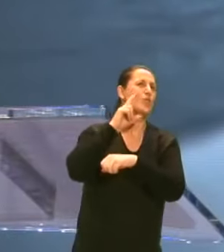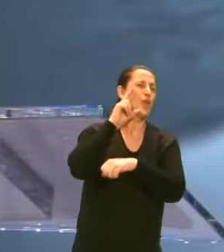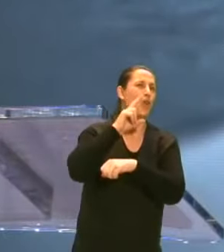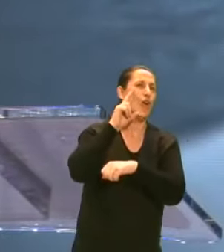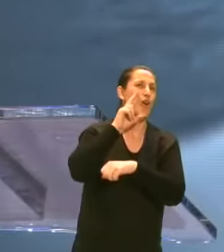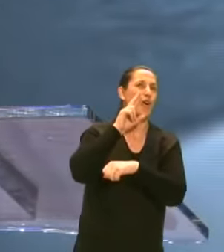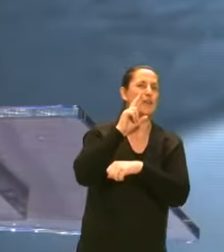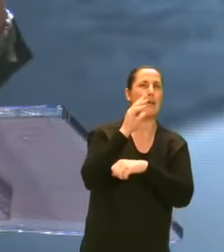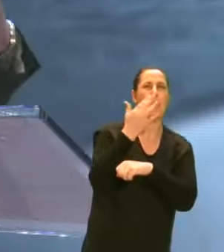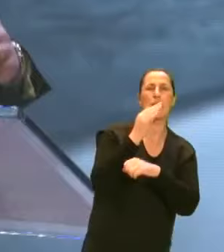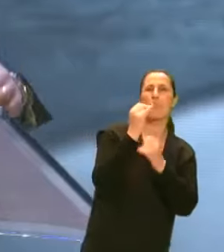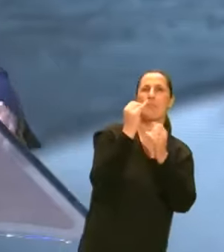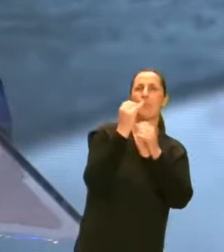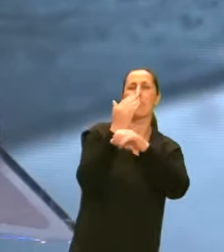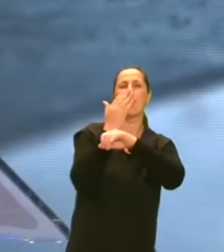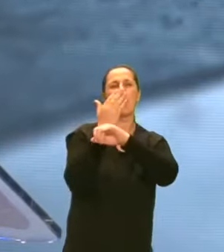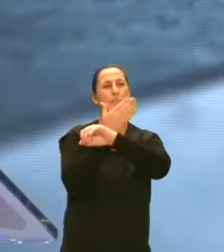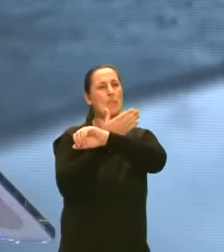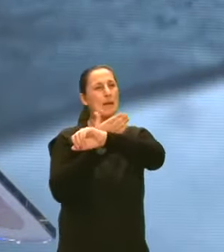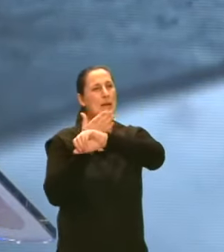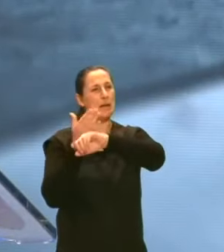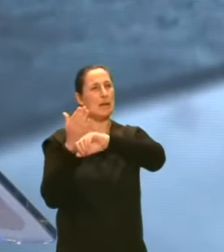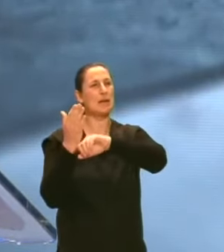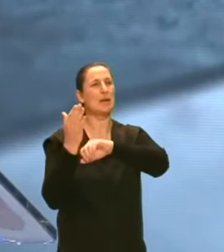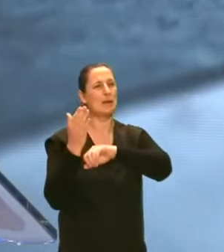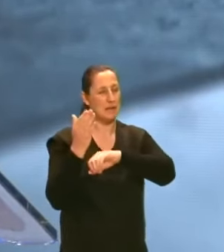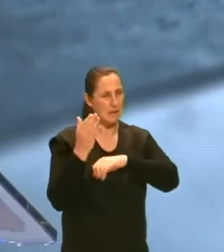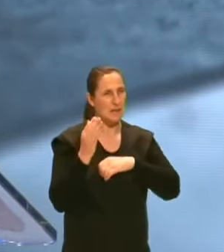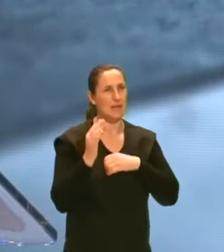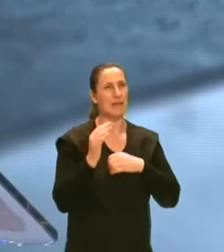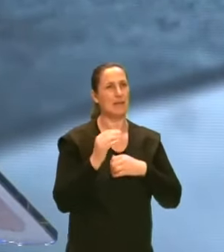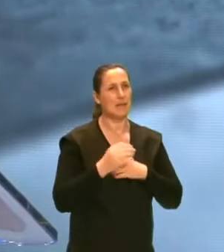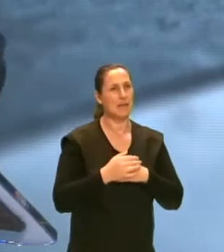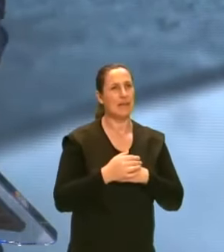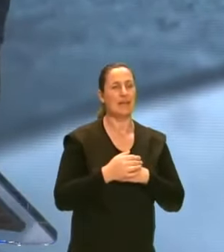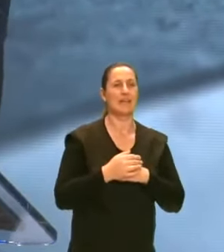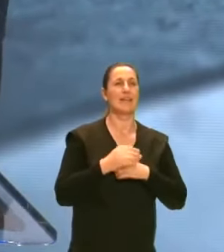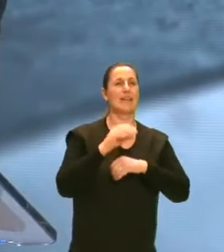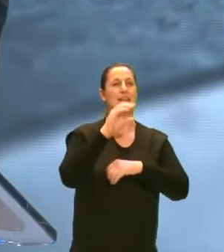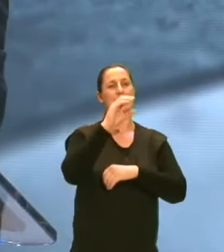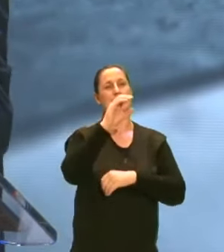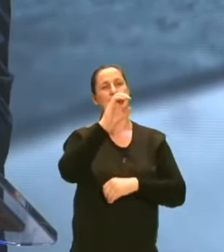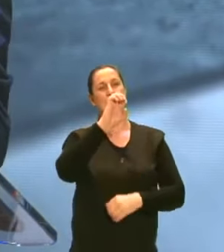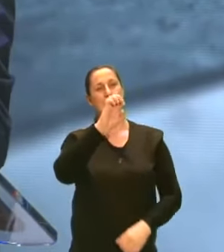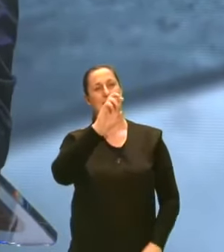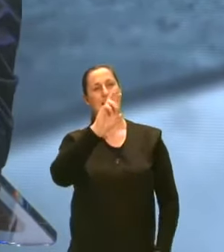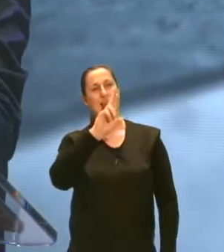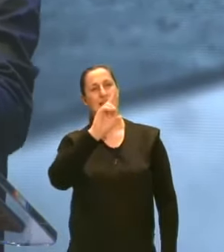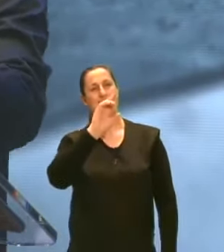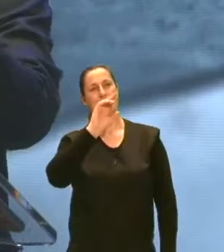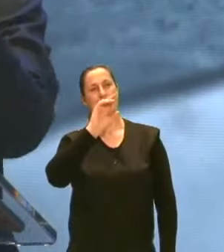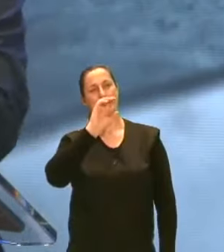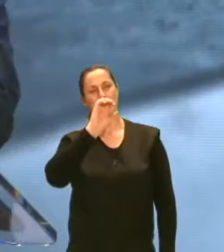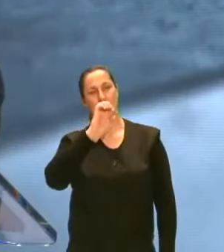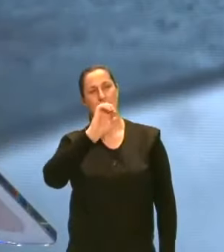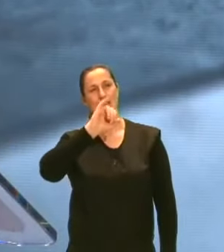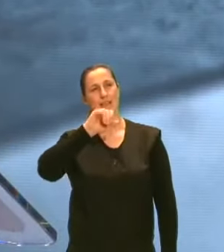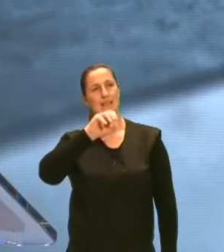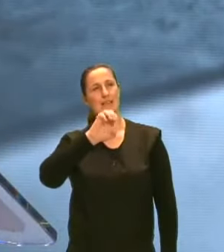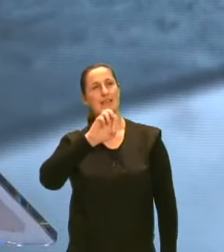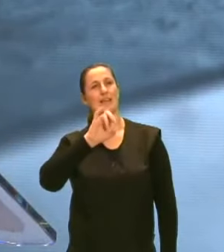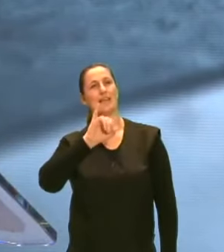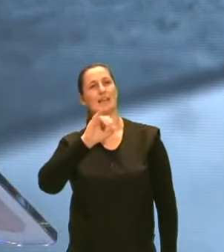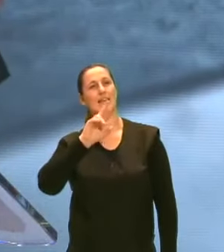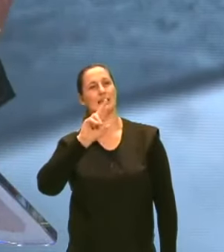meio branca, é linda. Deus criou a cerejeira para florescer. E às vezes os